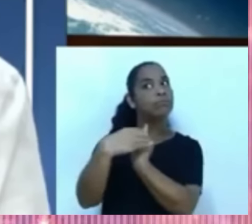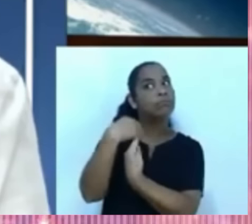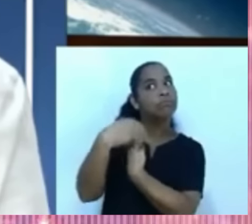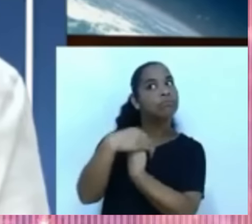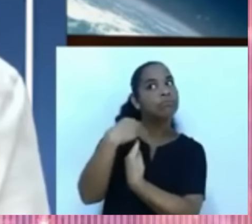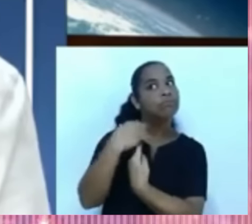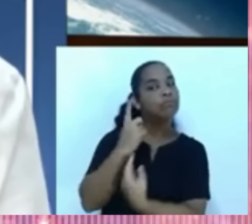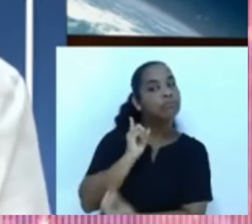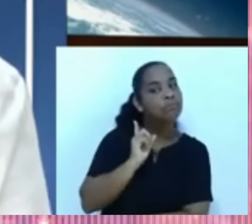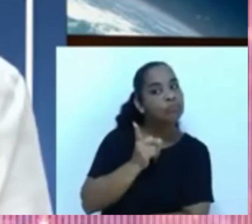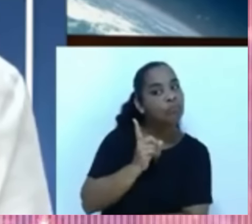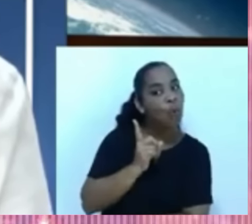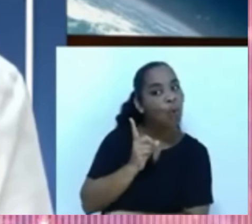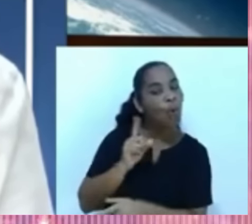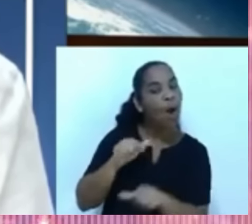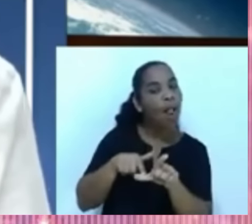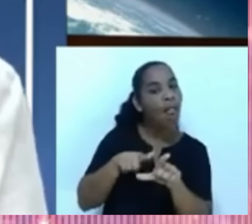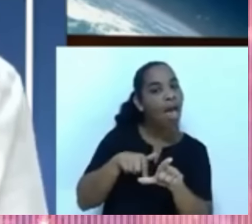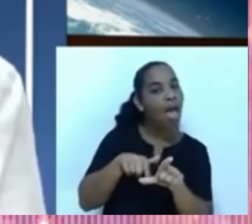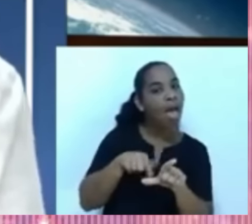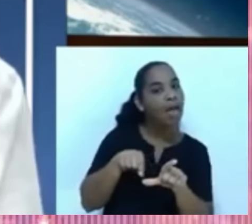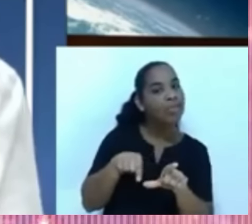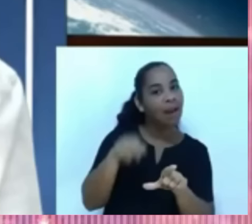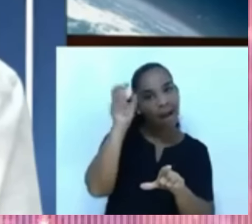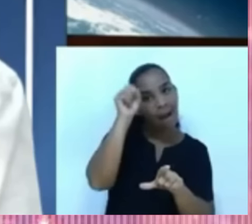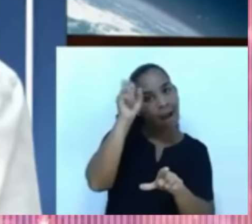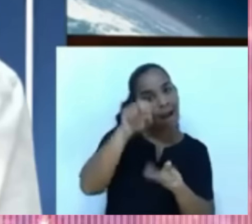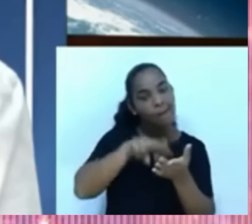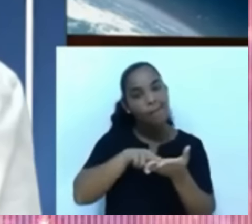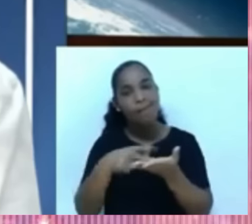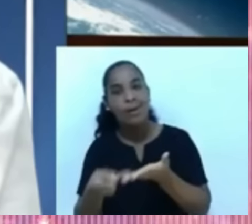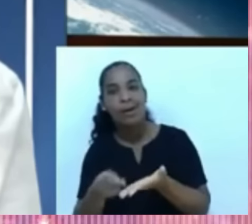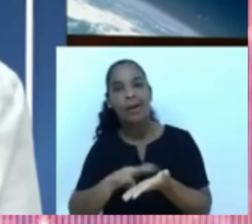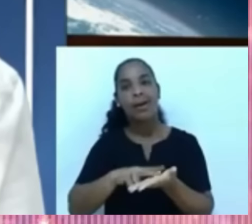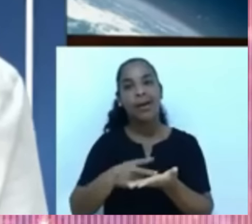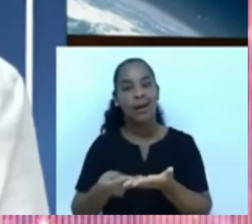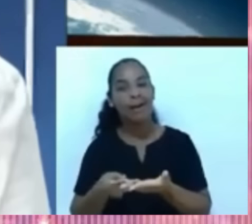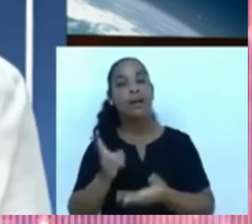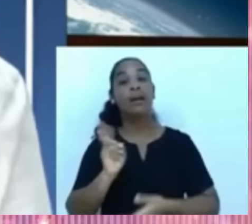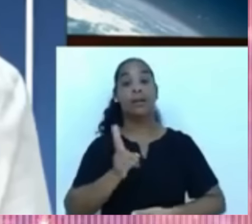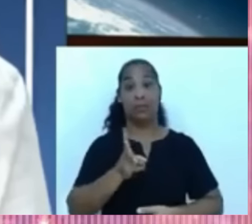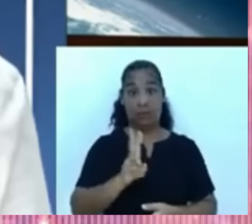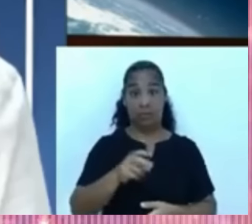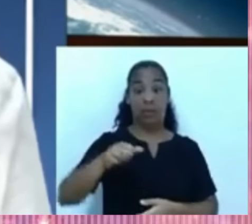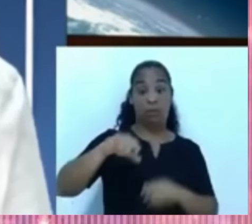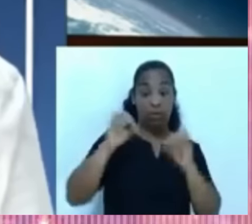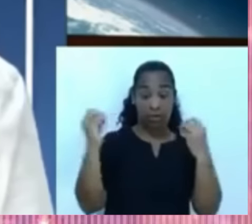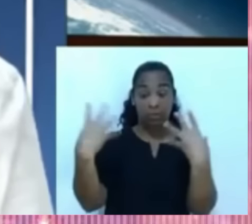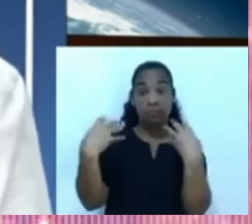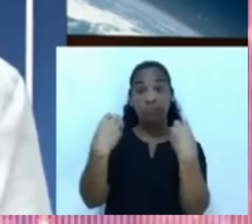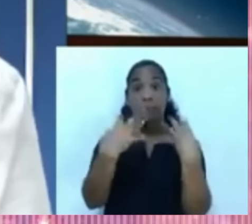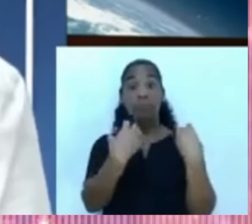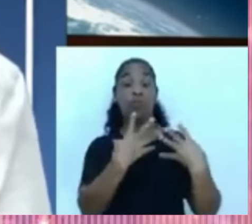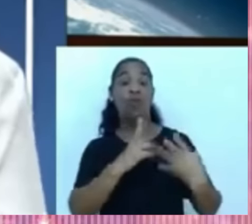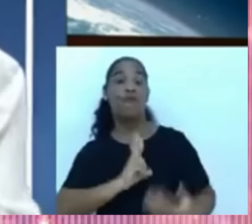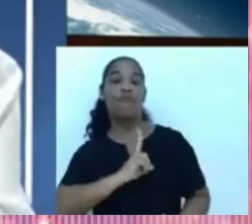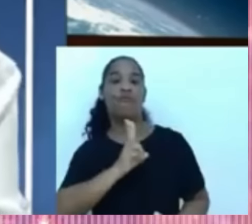o enigma das Letras estabelecer o campo de trabalho de virtudes e